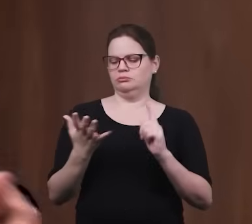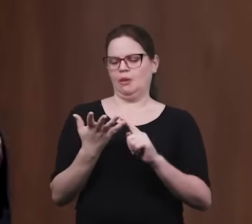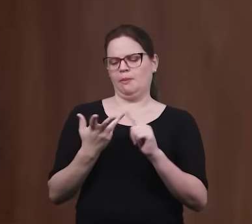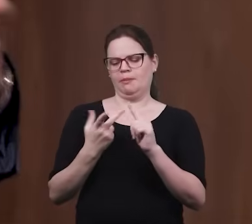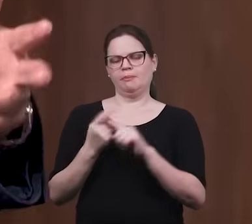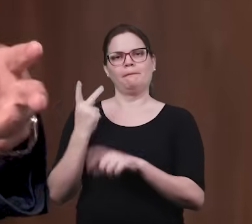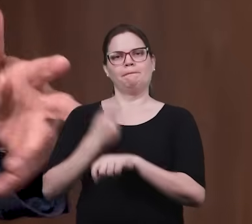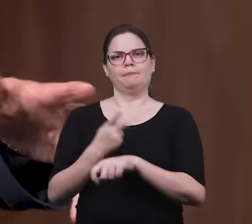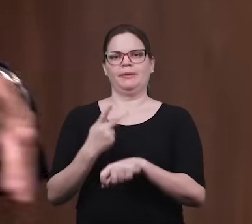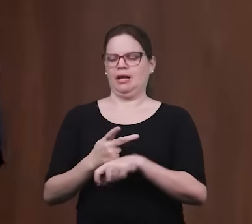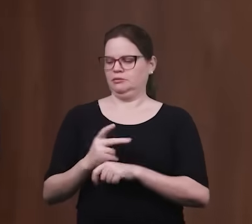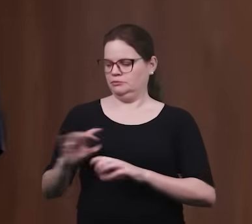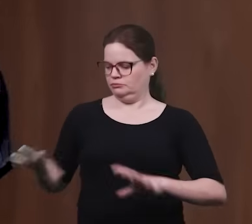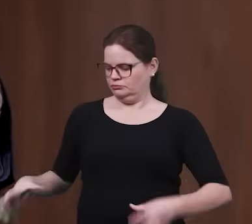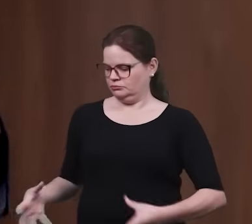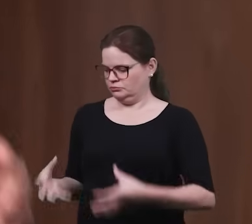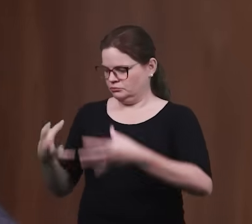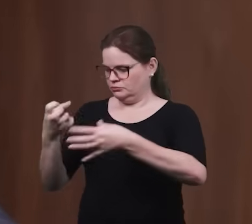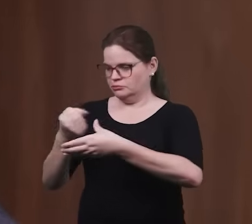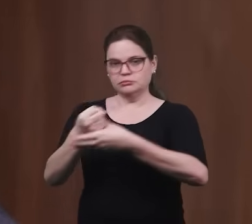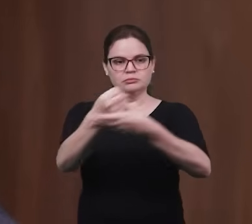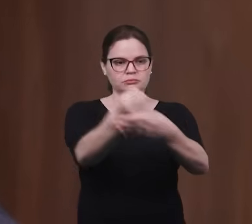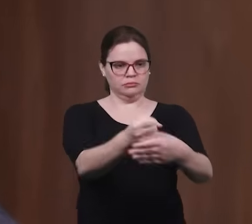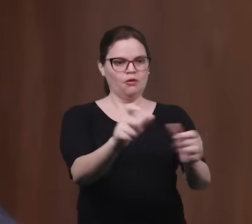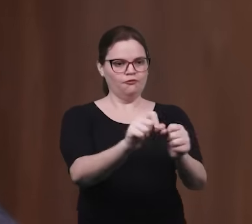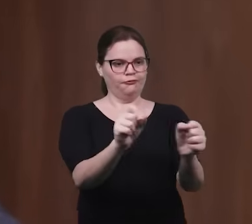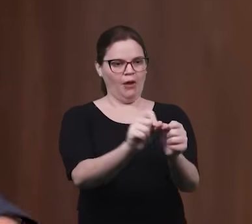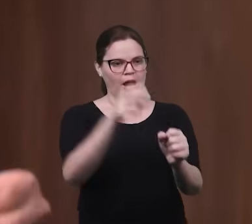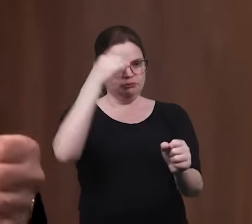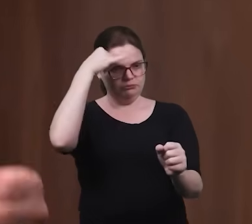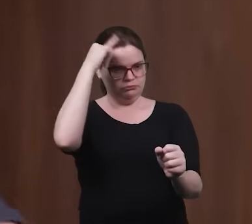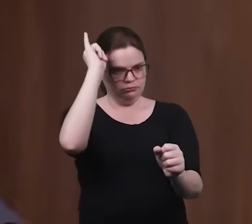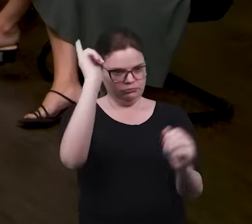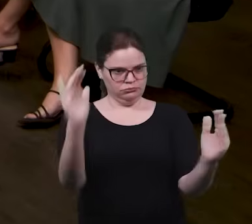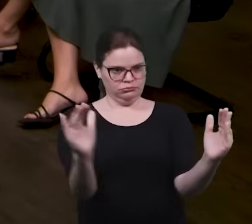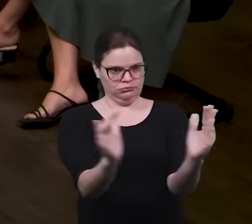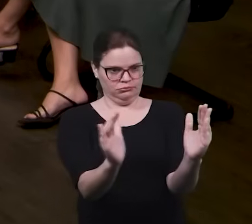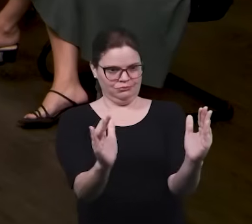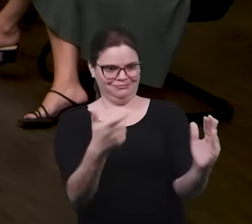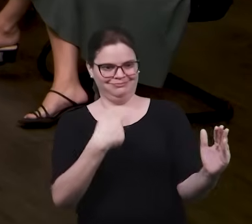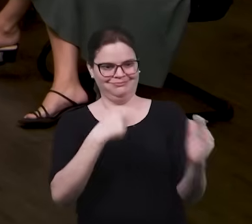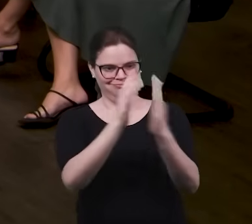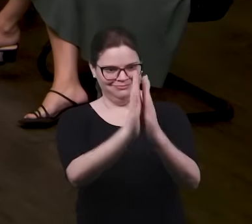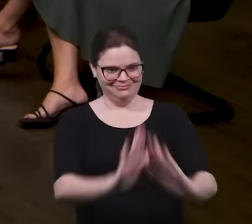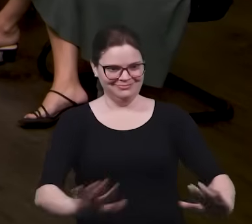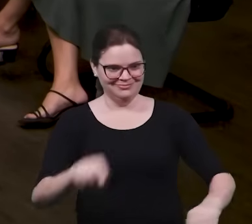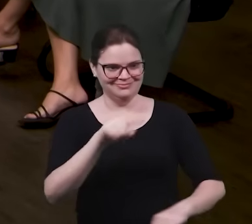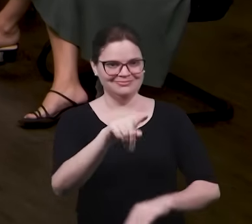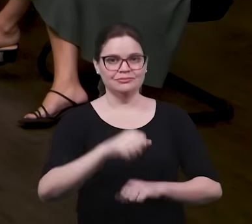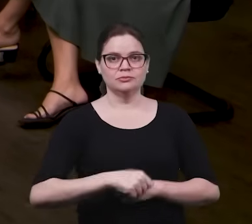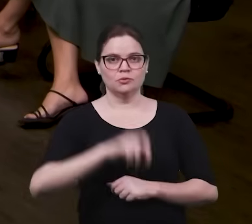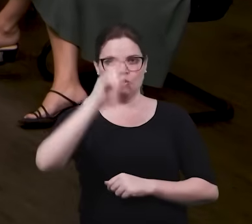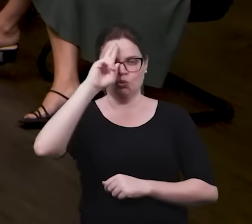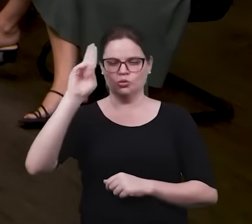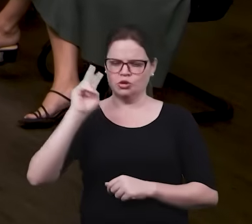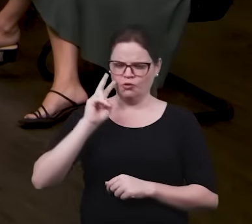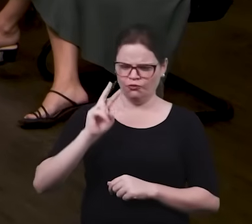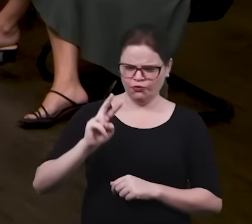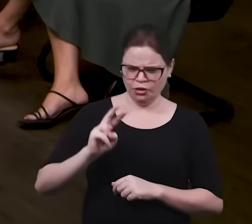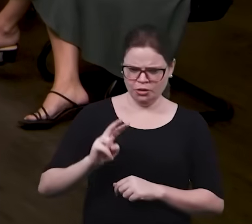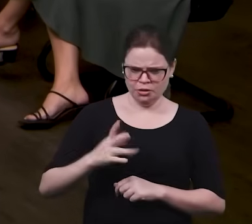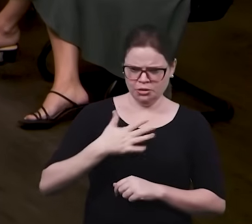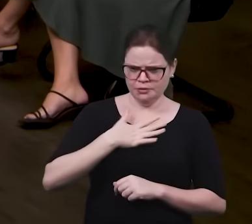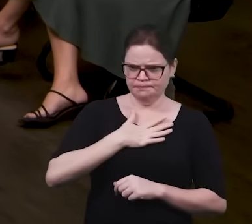pendentes, ouro, prata, e fizeram aquele bezerro. E aquilo foi abominável aos olhos